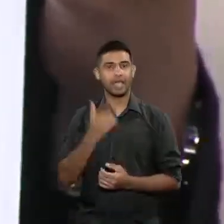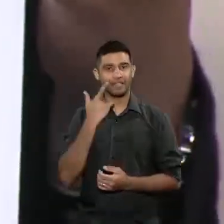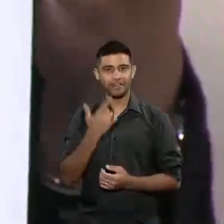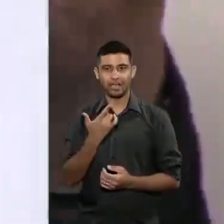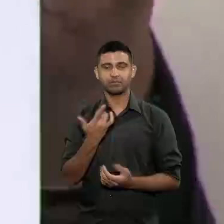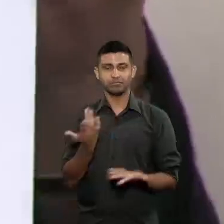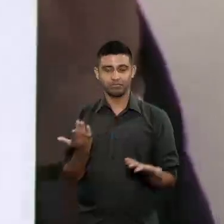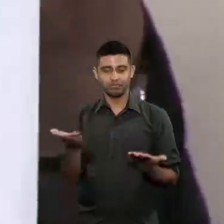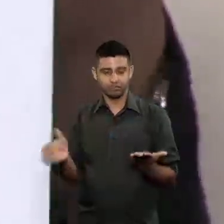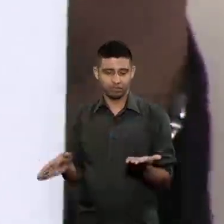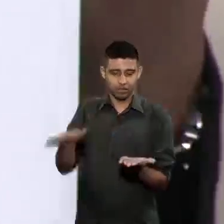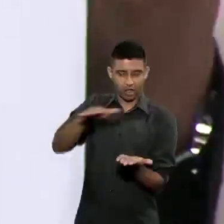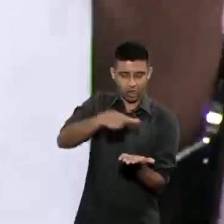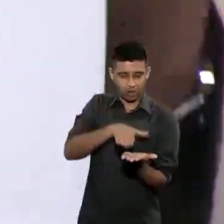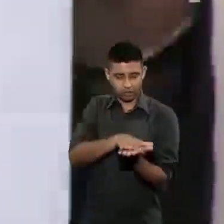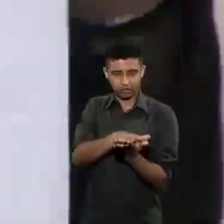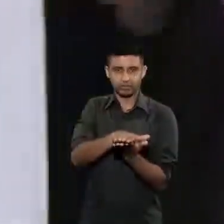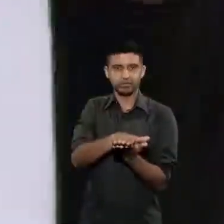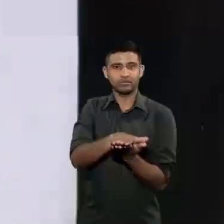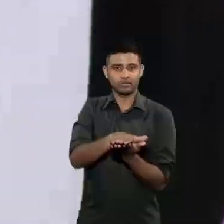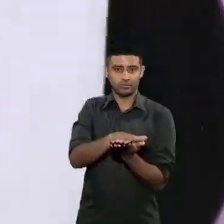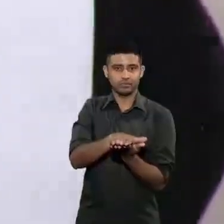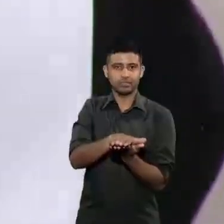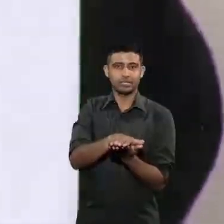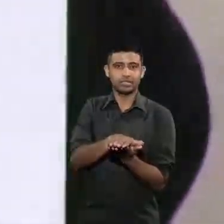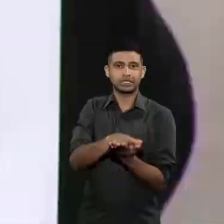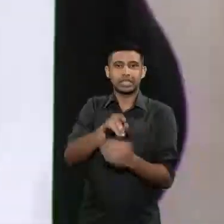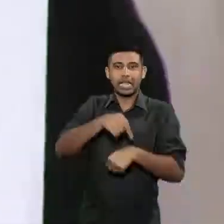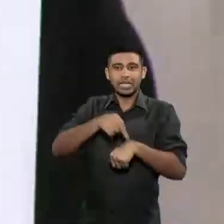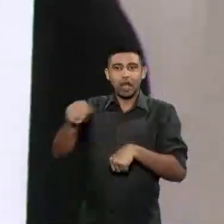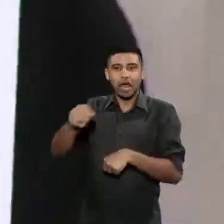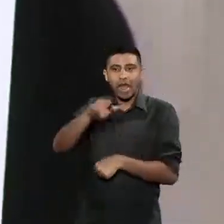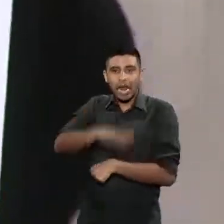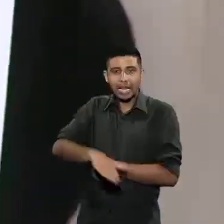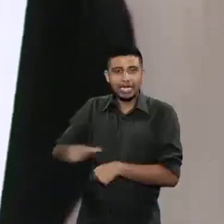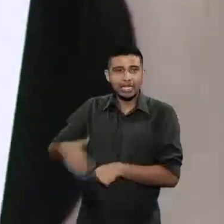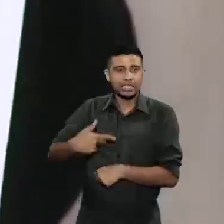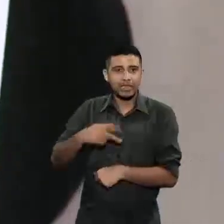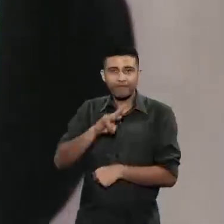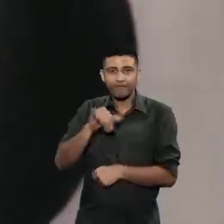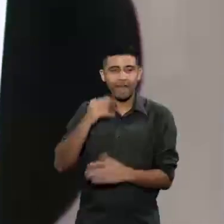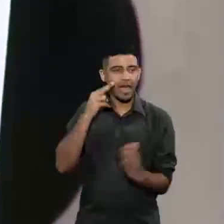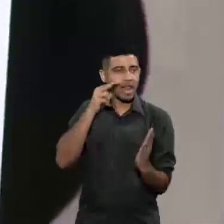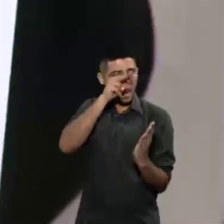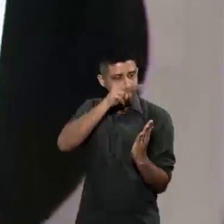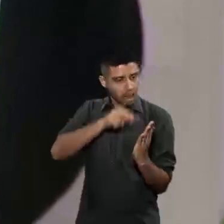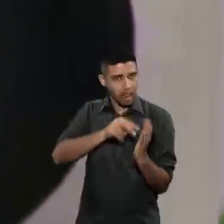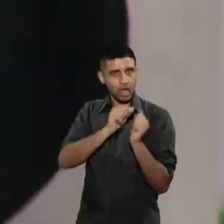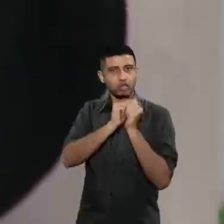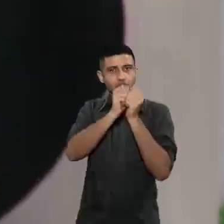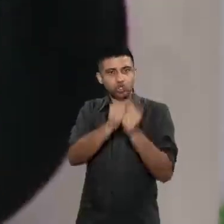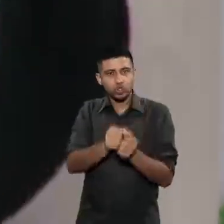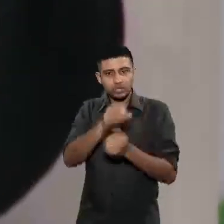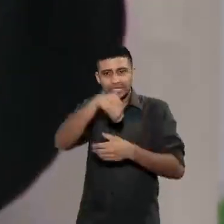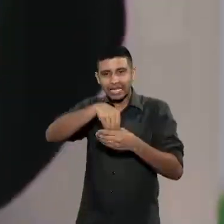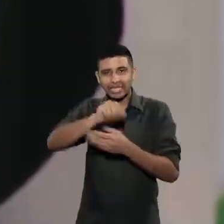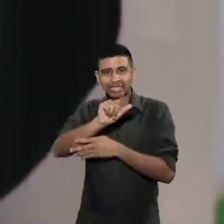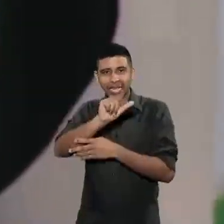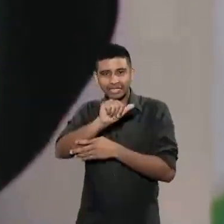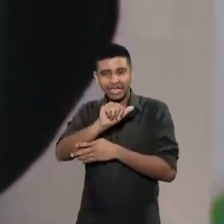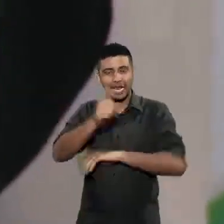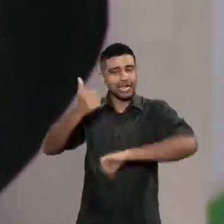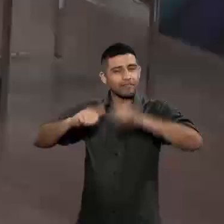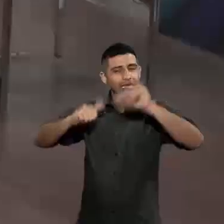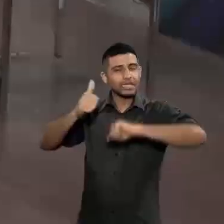você coloca... E o que, que você percebe? O que, que a criança, quando ela vai fazer a leitura conosco lá no consultório, no período da avaliação